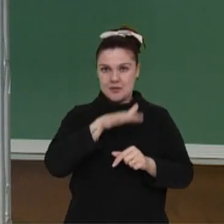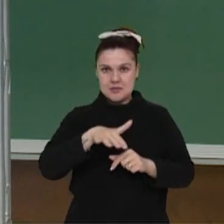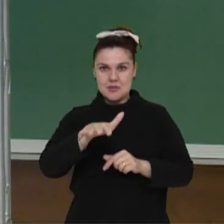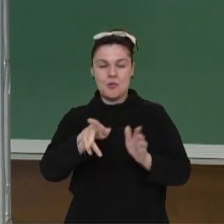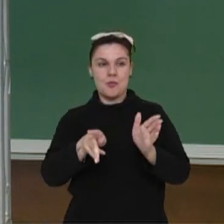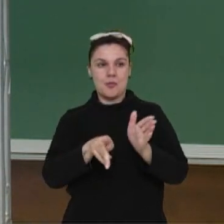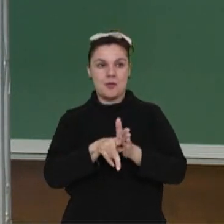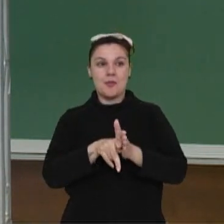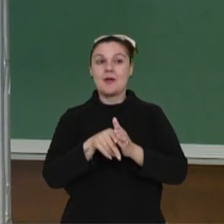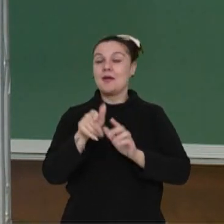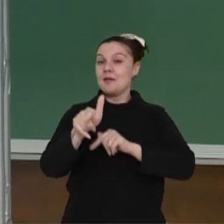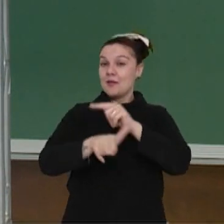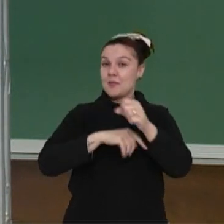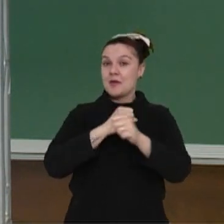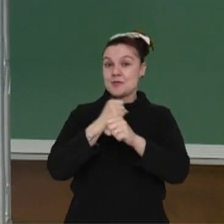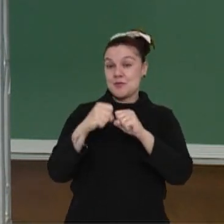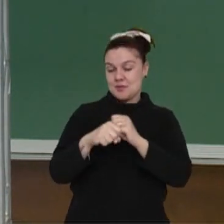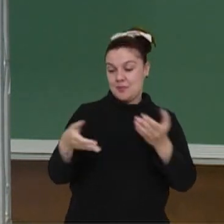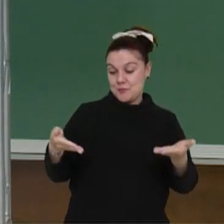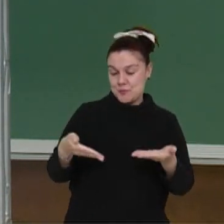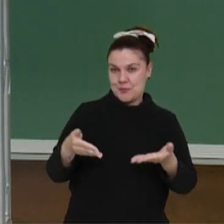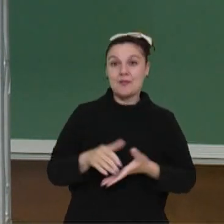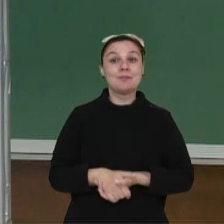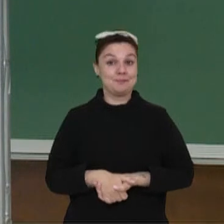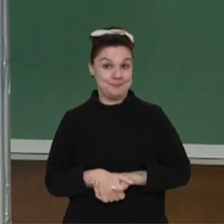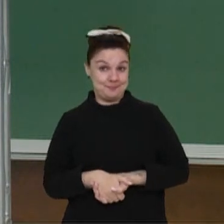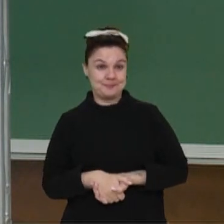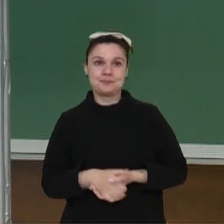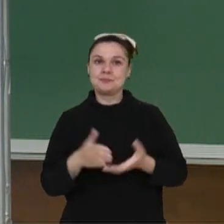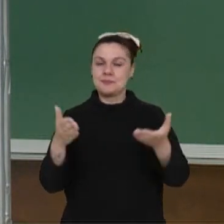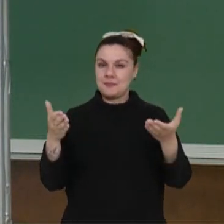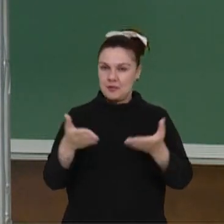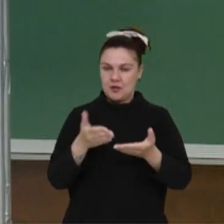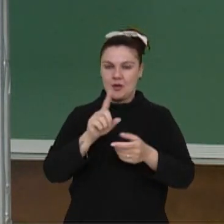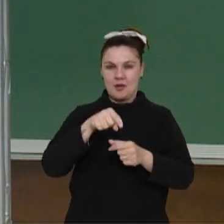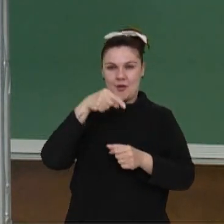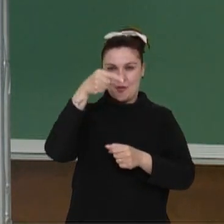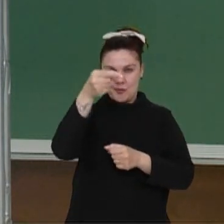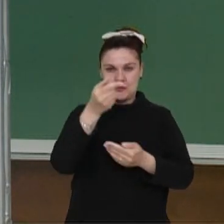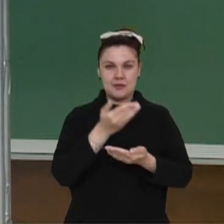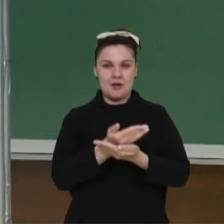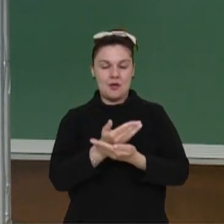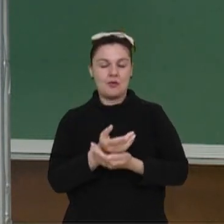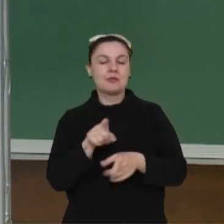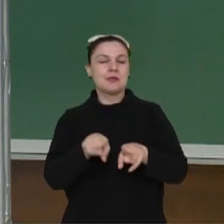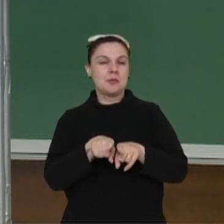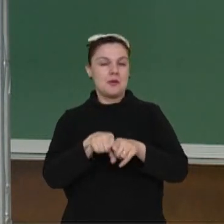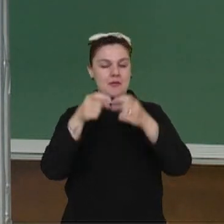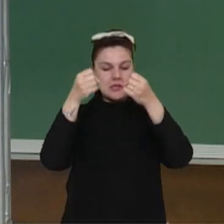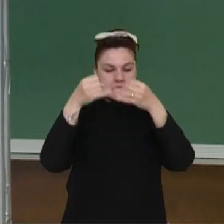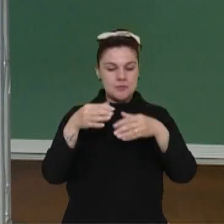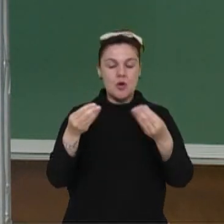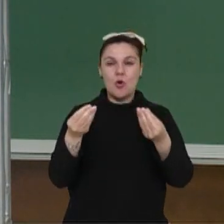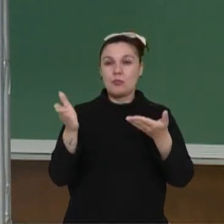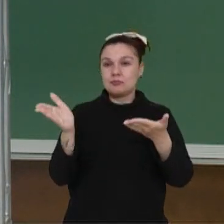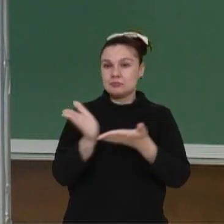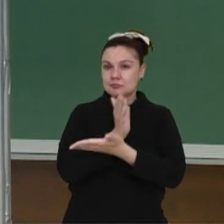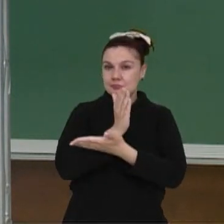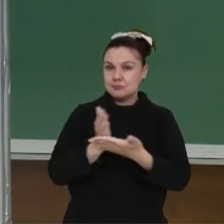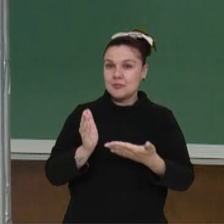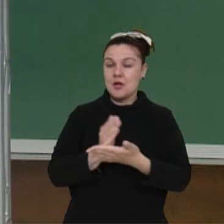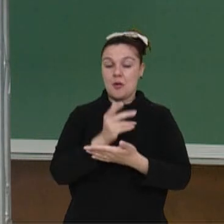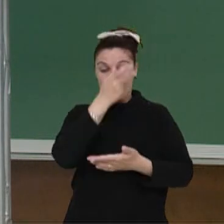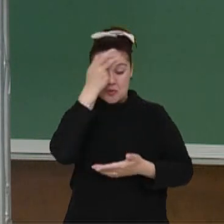nas bases do trabalho nas sociedades modernas, tá? E aí, na próxima aula, principalmente, a gente vai ver como os clássicos da sociologia